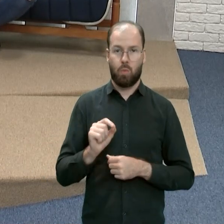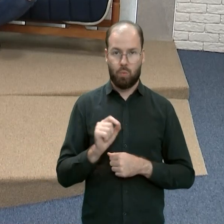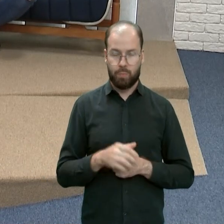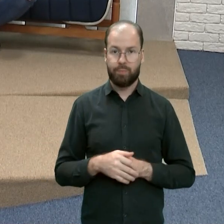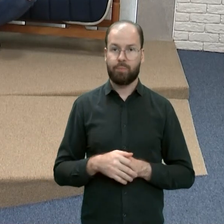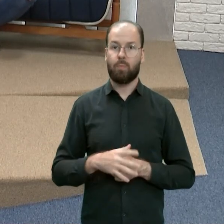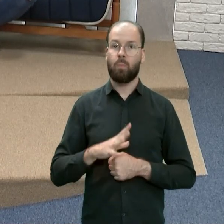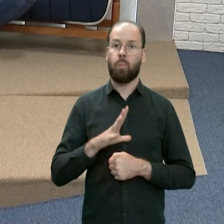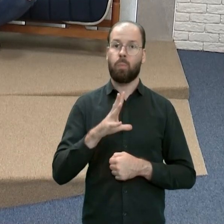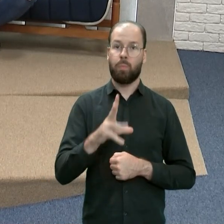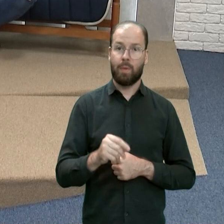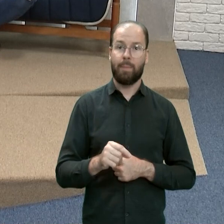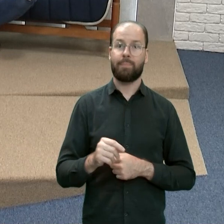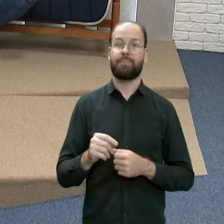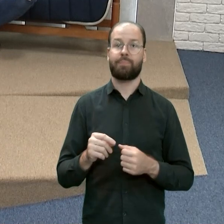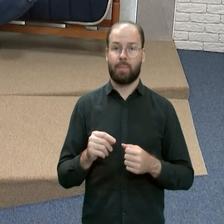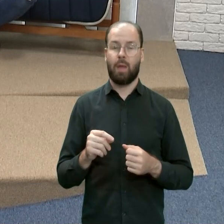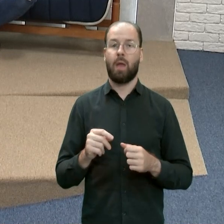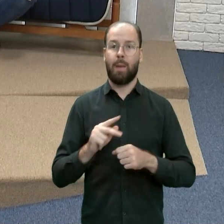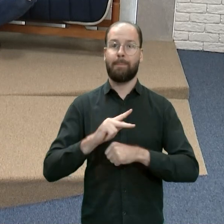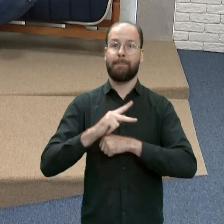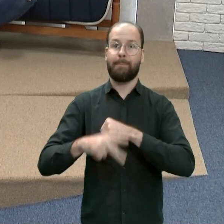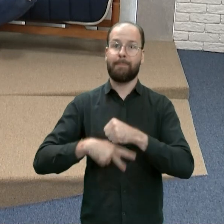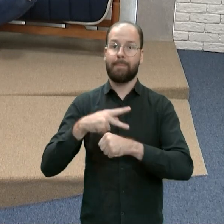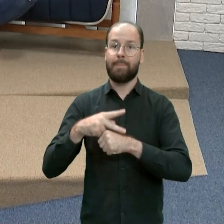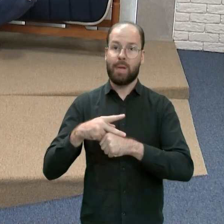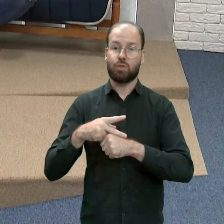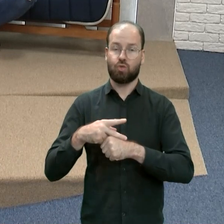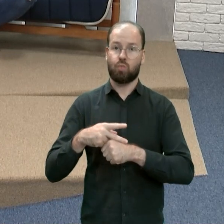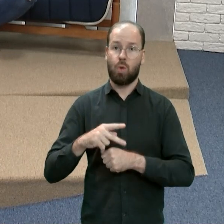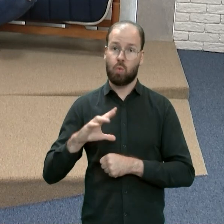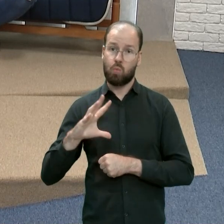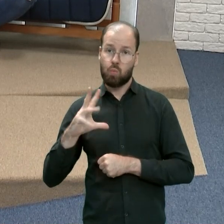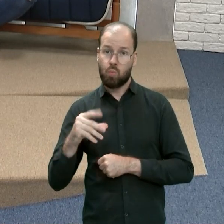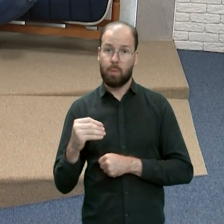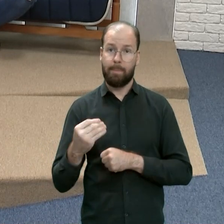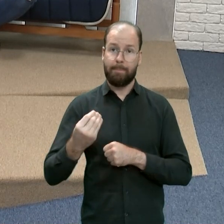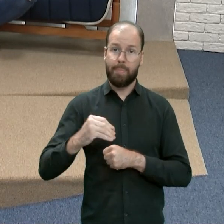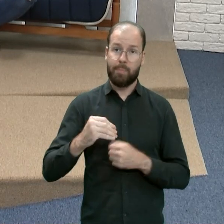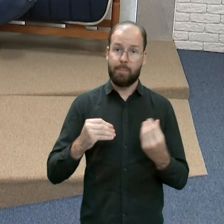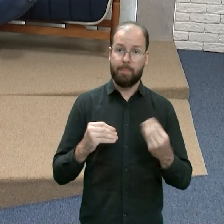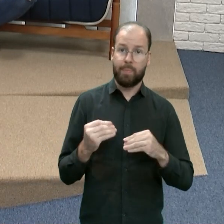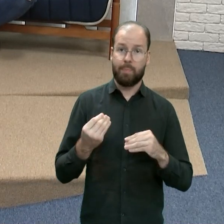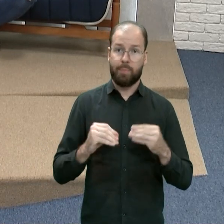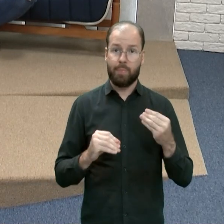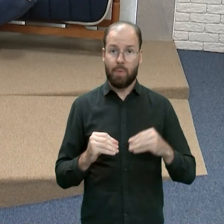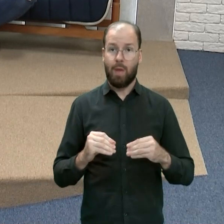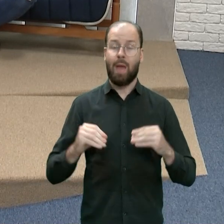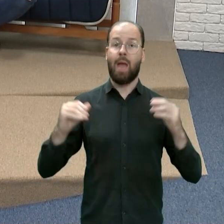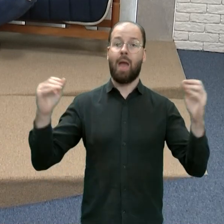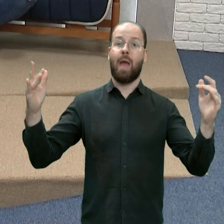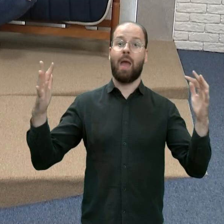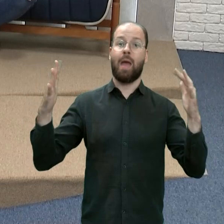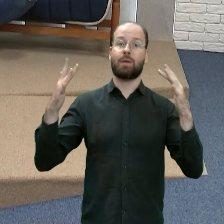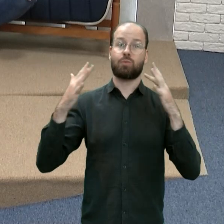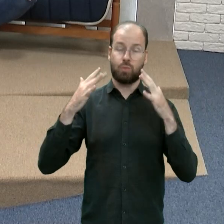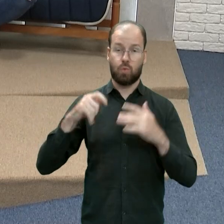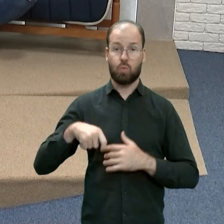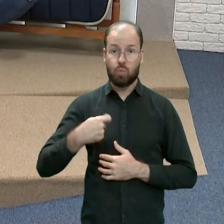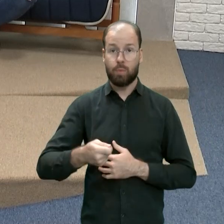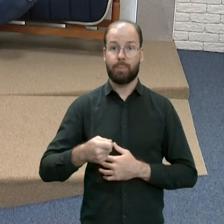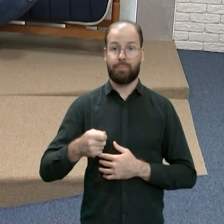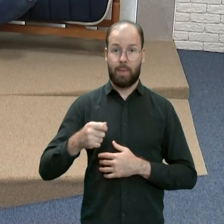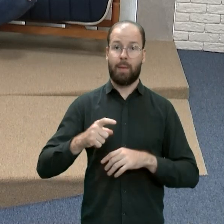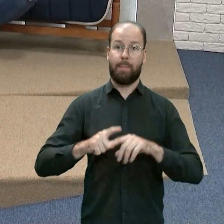essa questão de partículas, mini partículas que estão compostas na nossa atmosfera, são